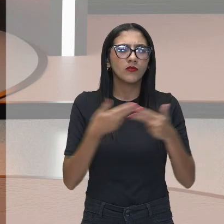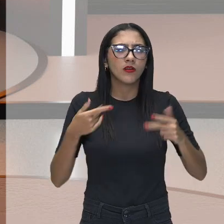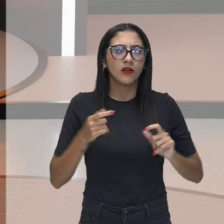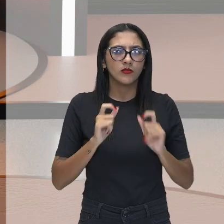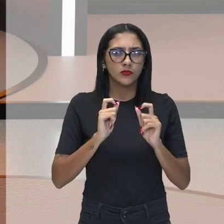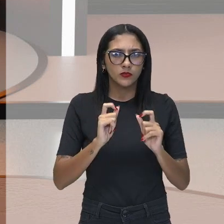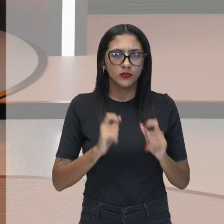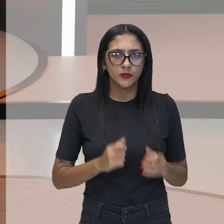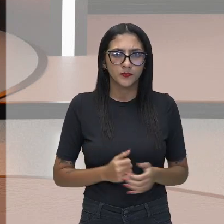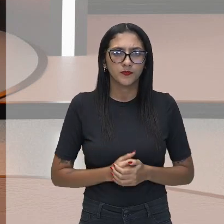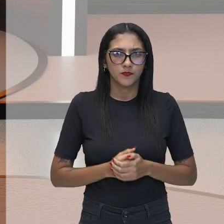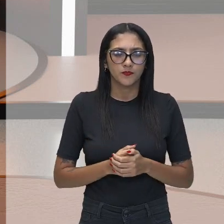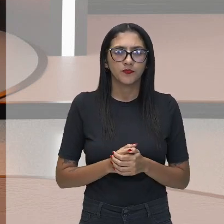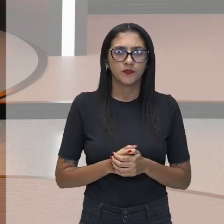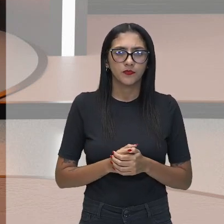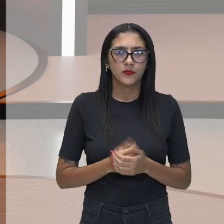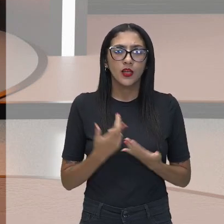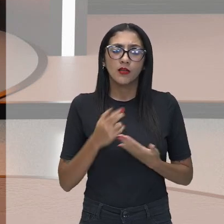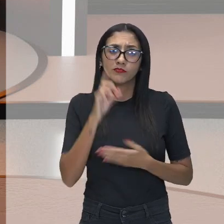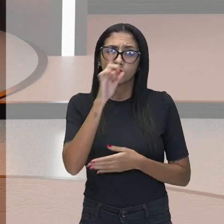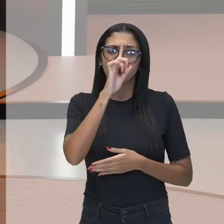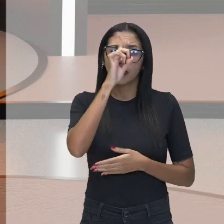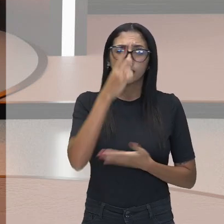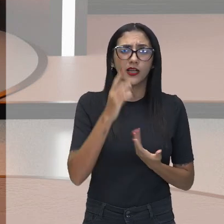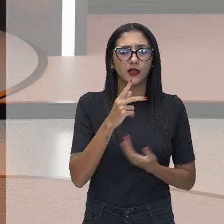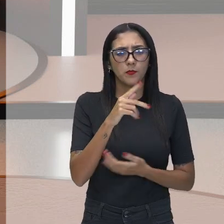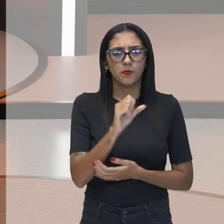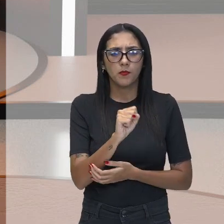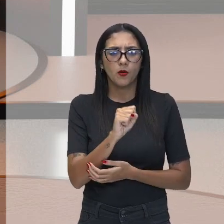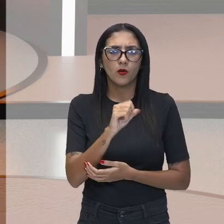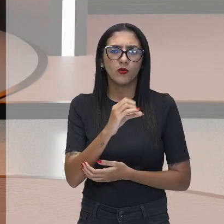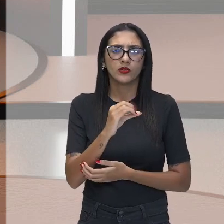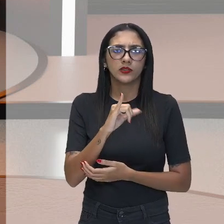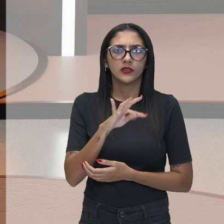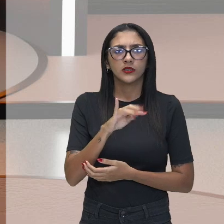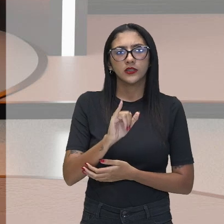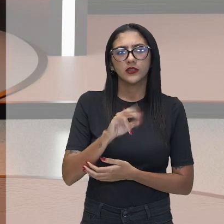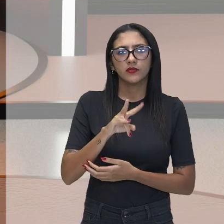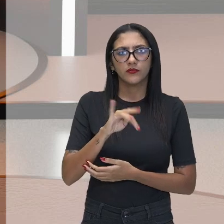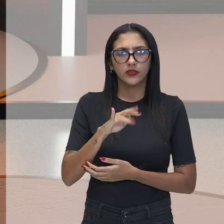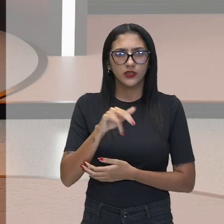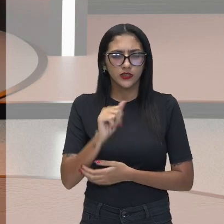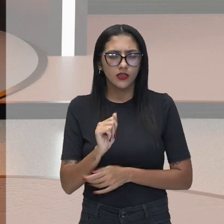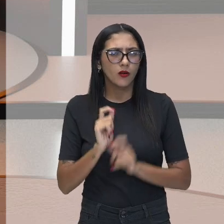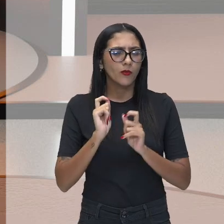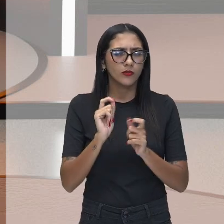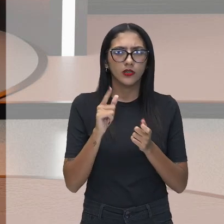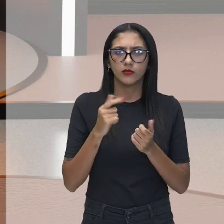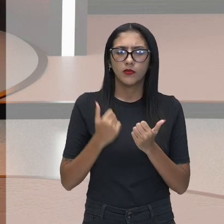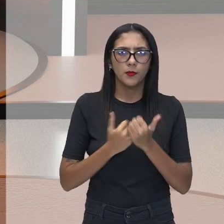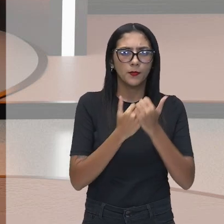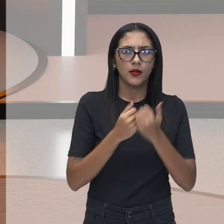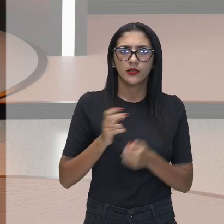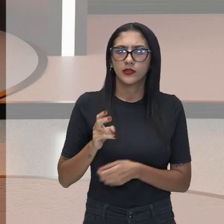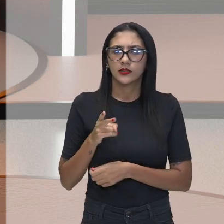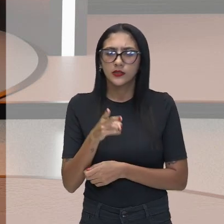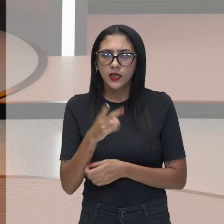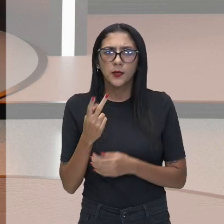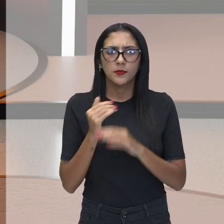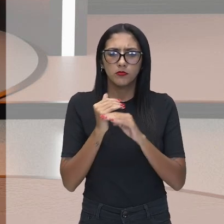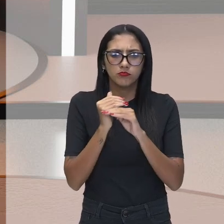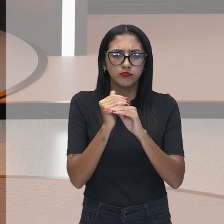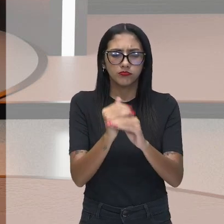O positivismo, que busca o quê? Uma base positiva, científica, reta,